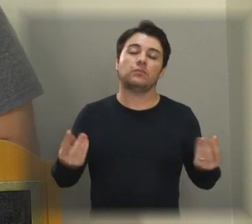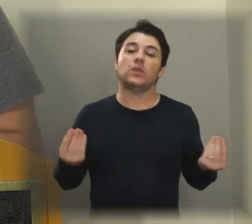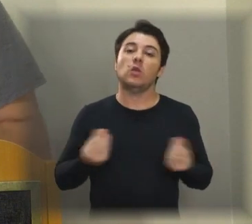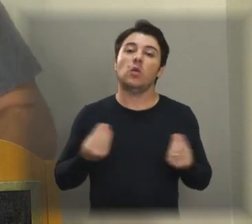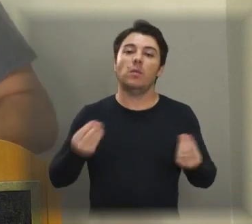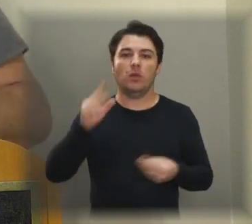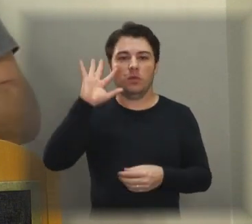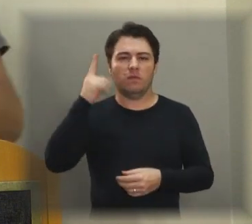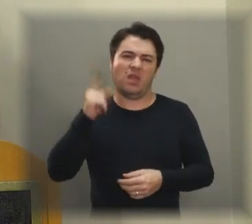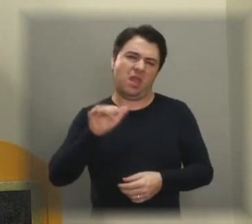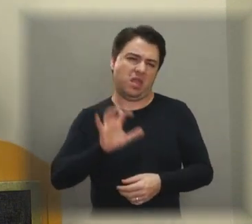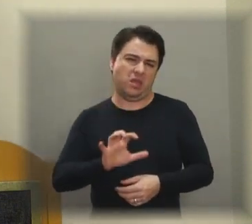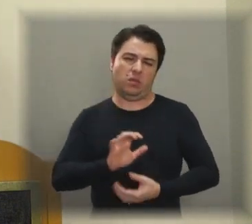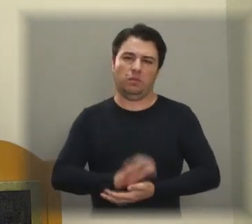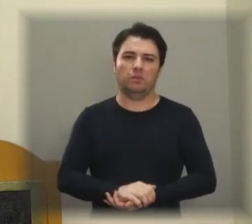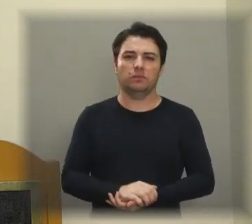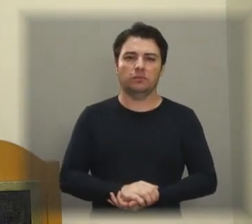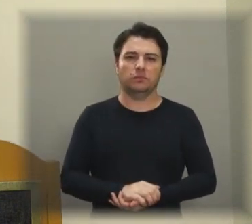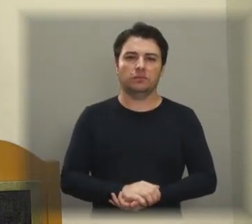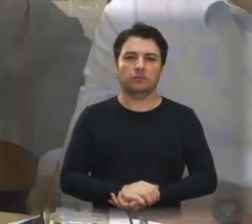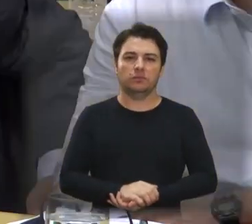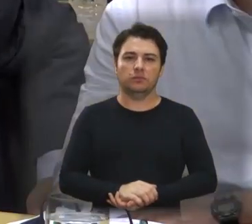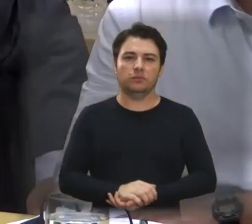urbana é isso